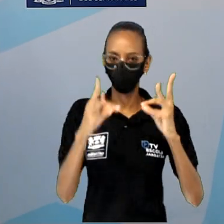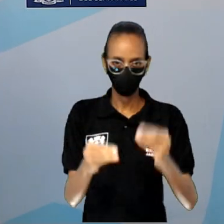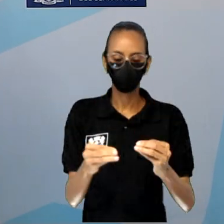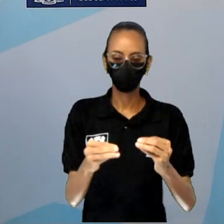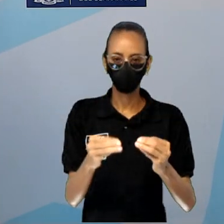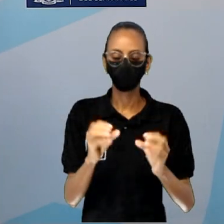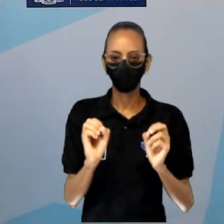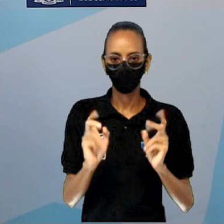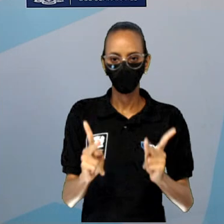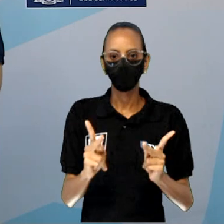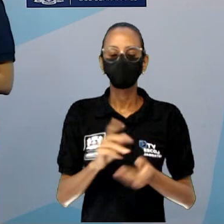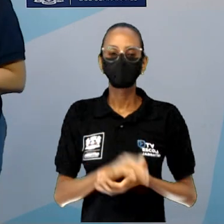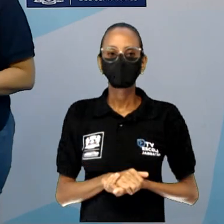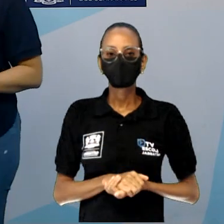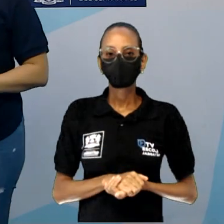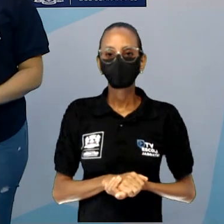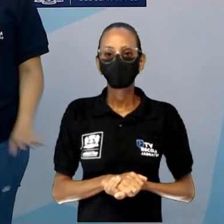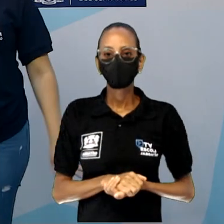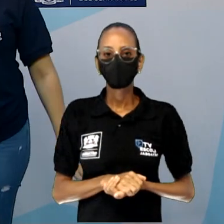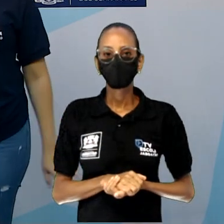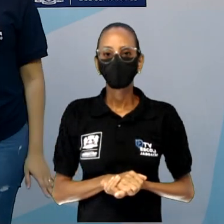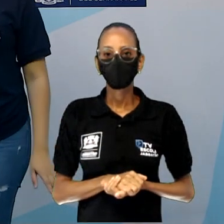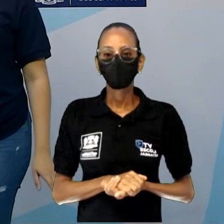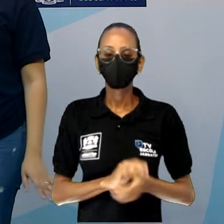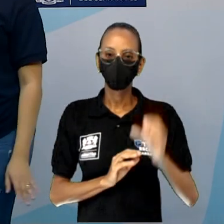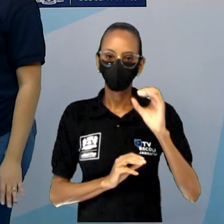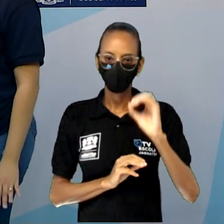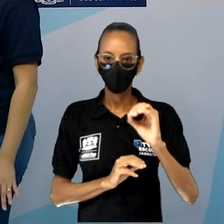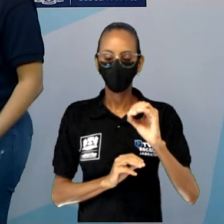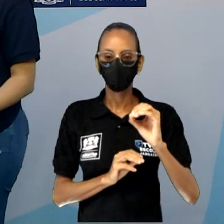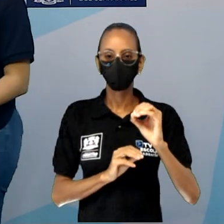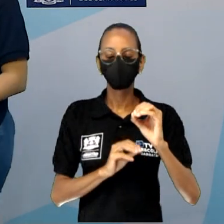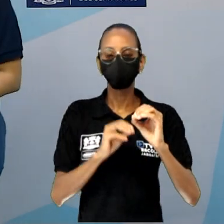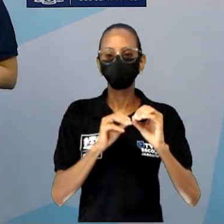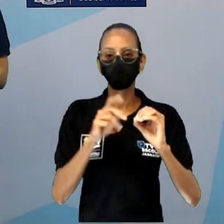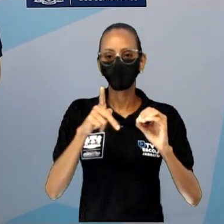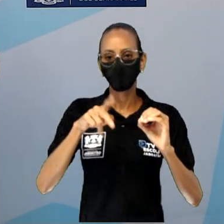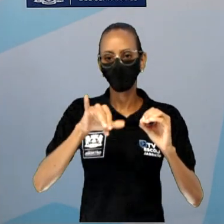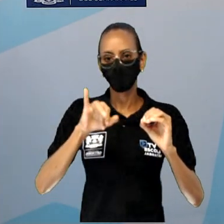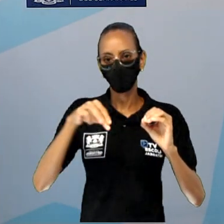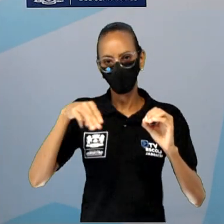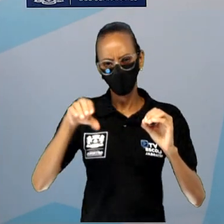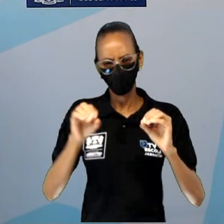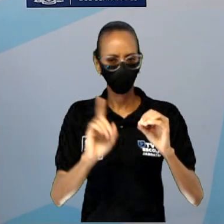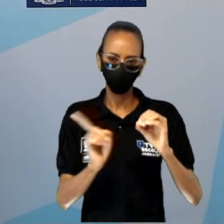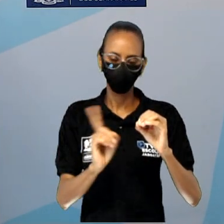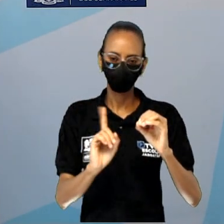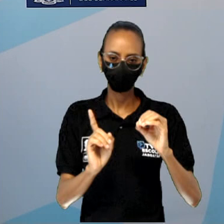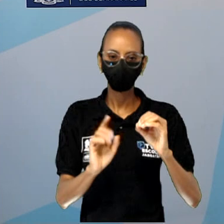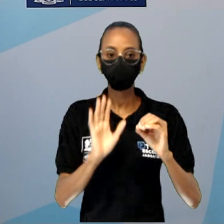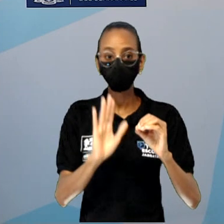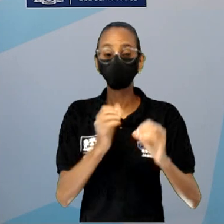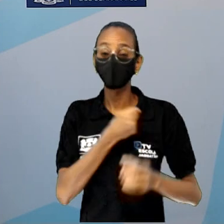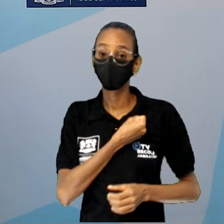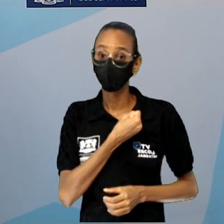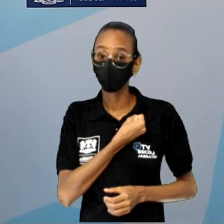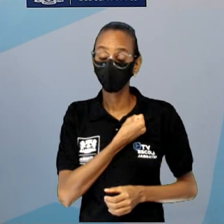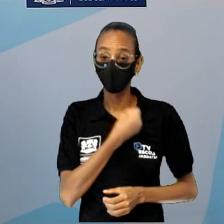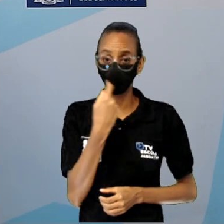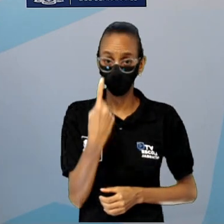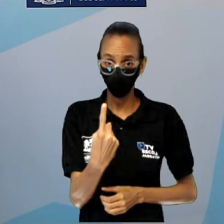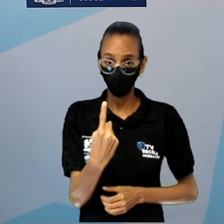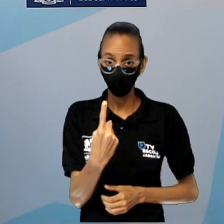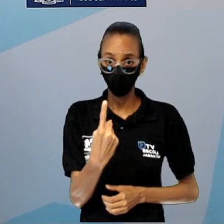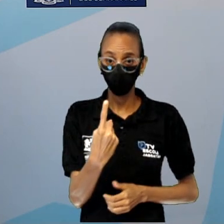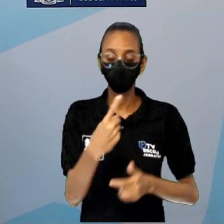zero, tá bom? Então, a gente vai ter que zero não é número primo, né? O 1 só divide para ele mesmo. E para ser primo, tem que